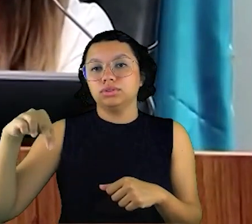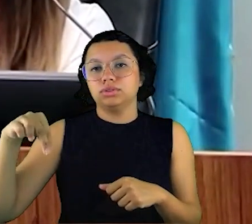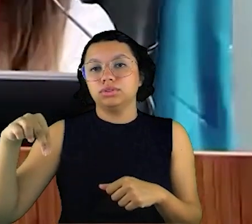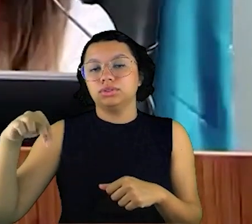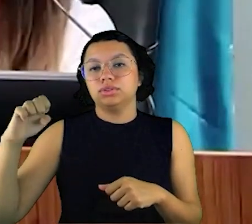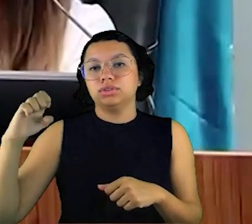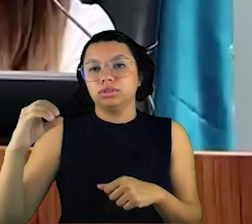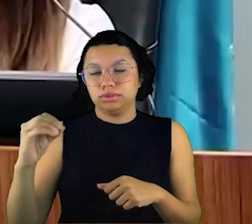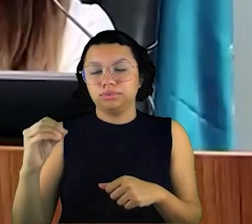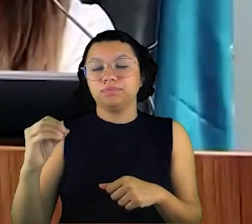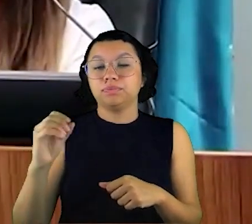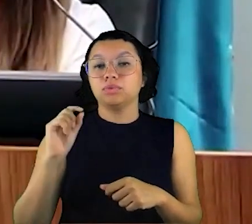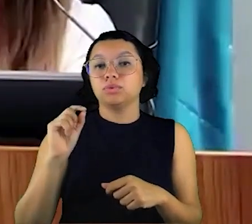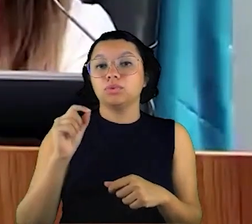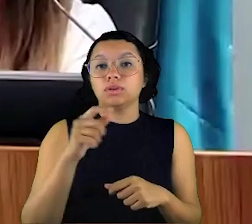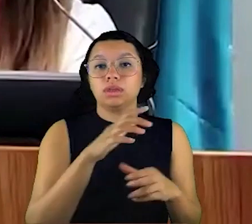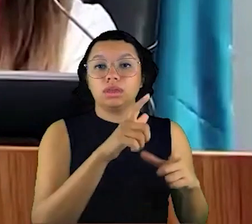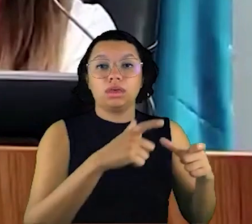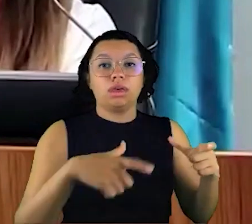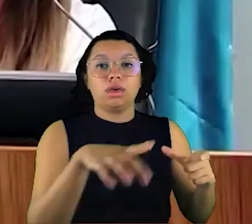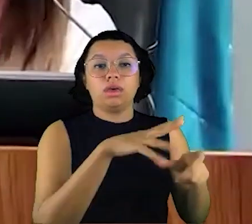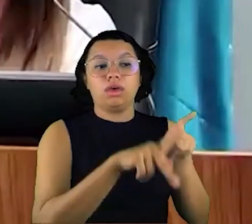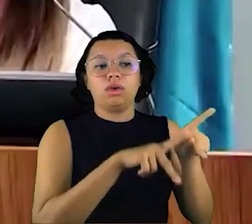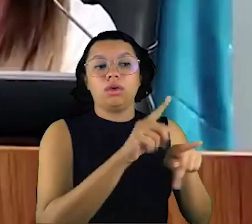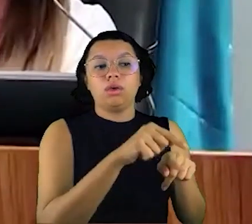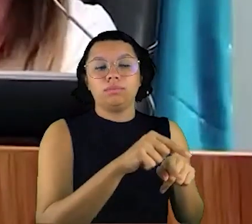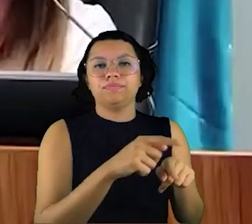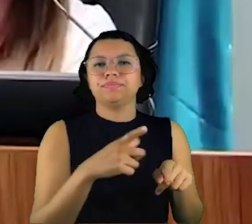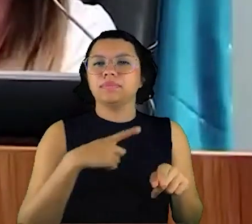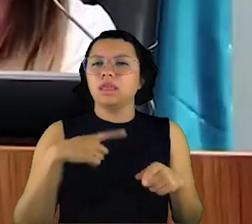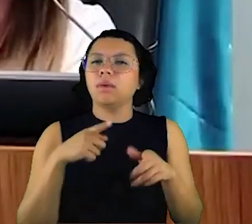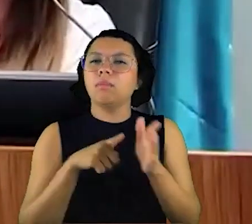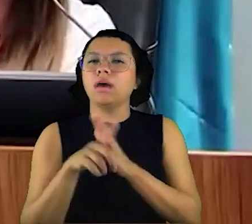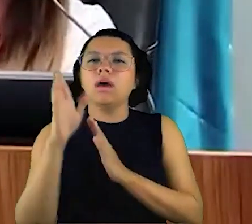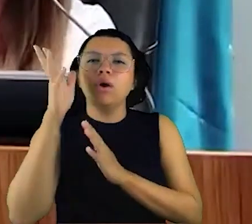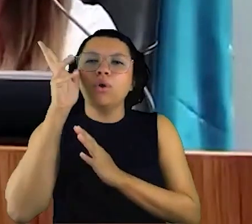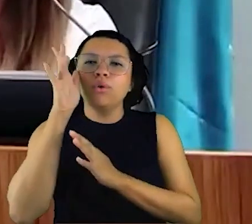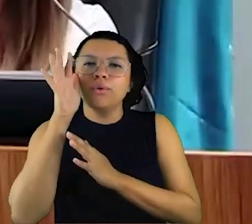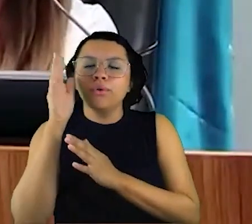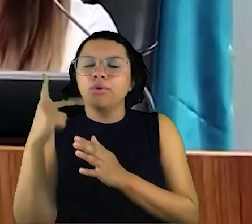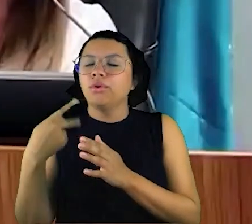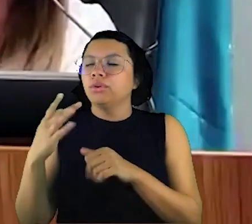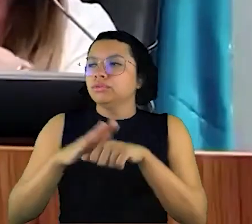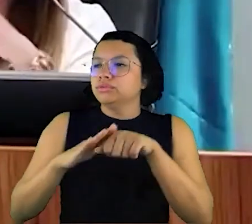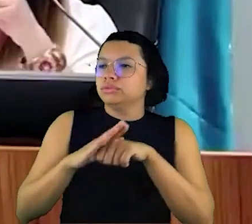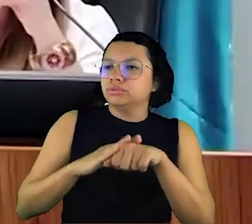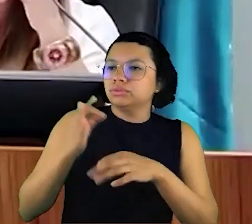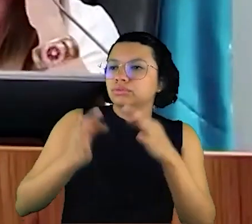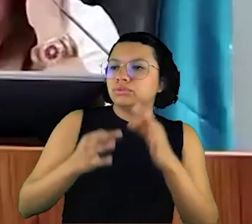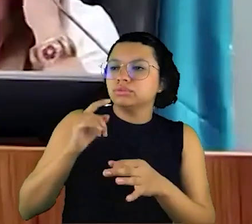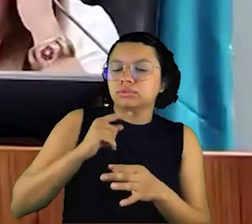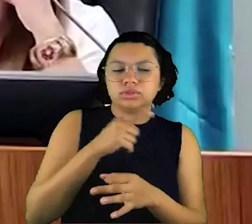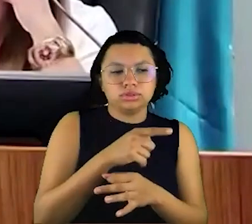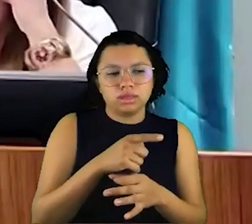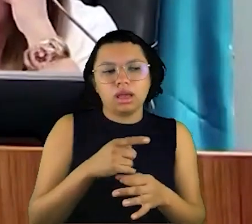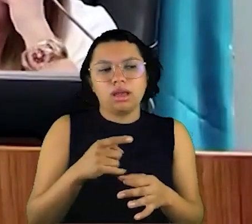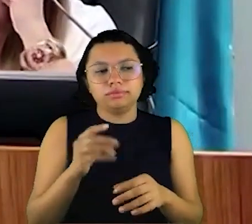local. E existe uma questão muito curiosa, né? Eu conversava com um juiz de lá que